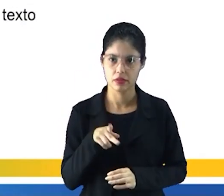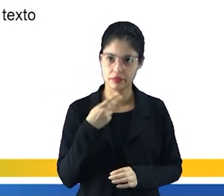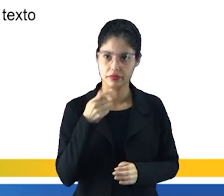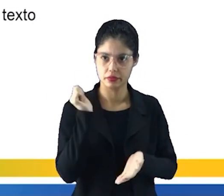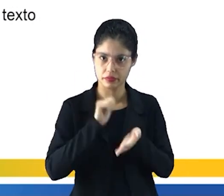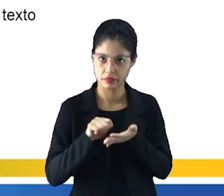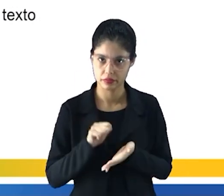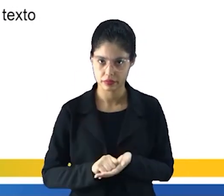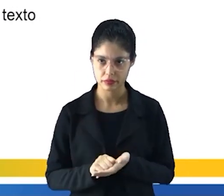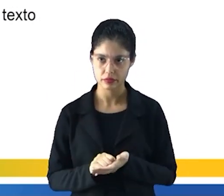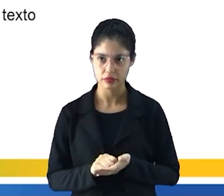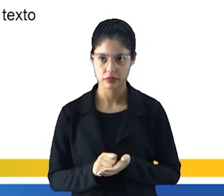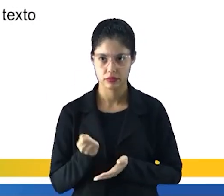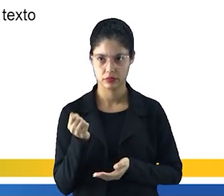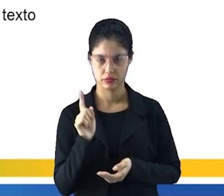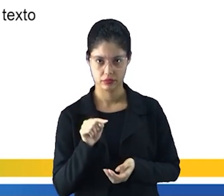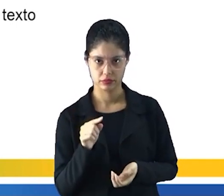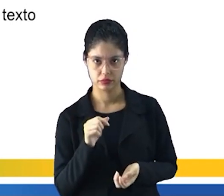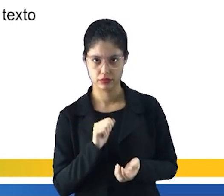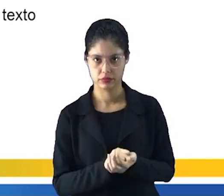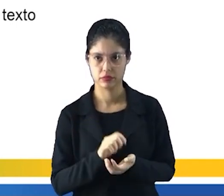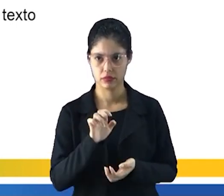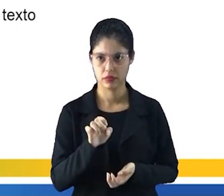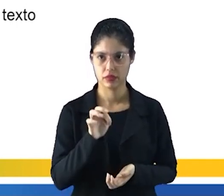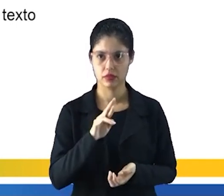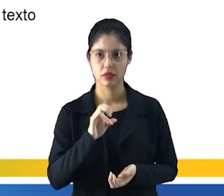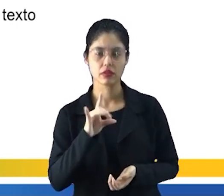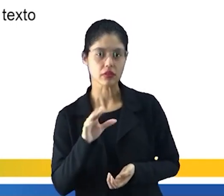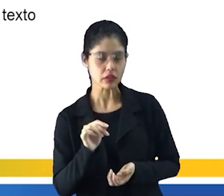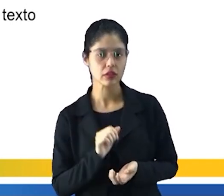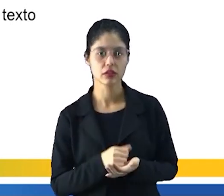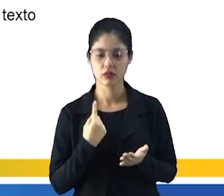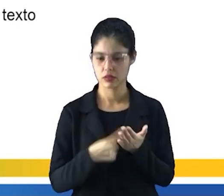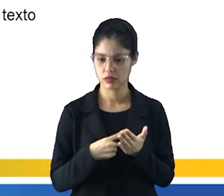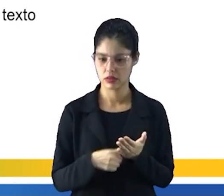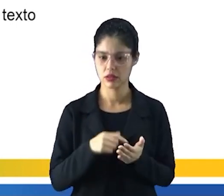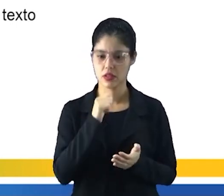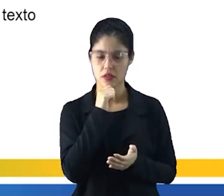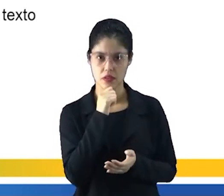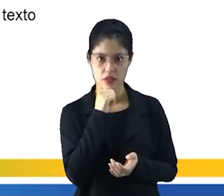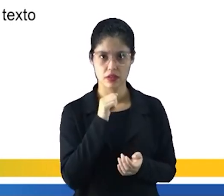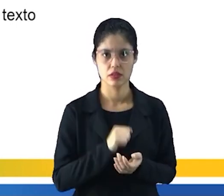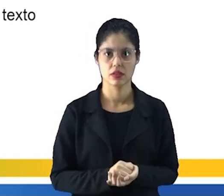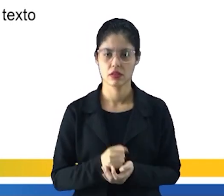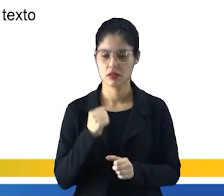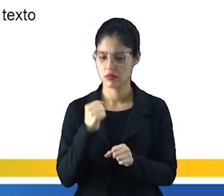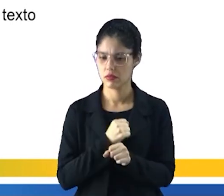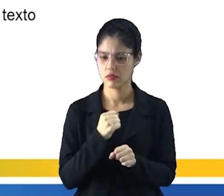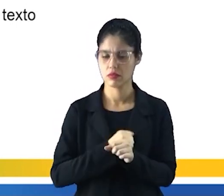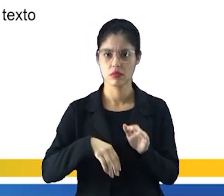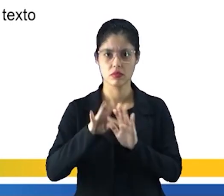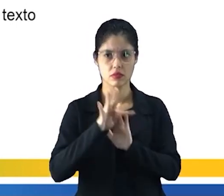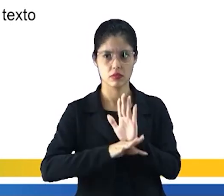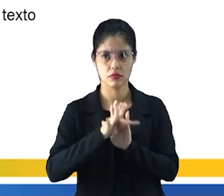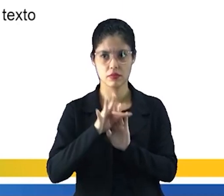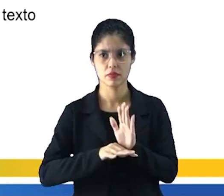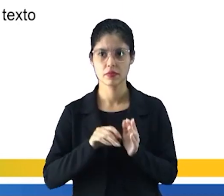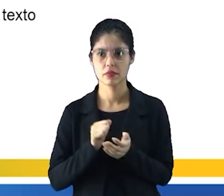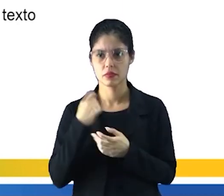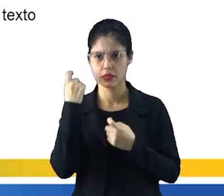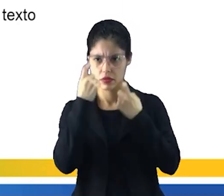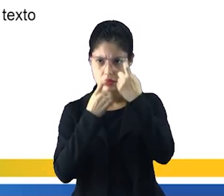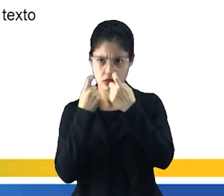fala e escrita, ela não é o que? Estática, considerando-se que pode construir um texto escrito marcado por